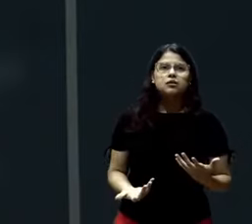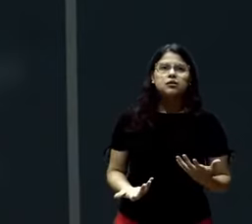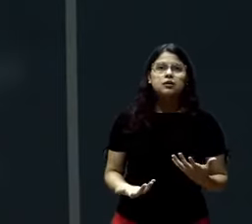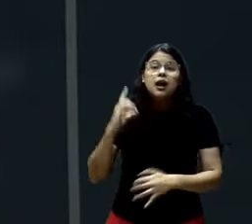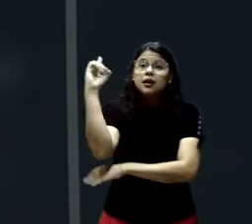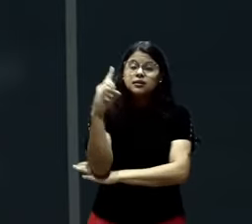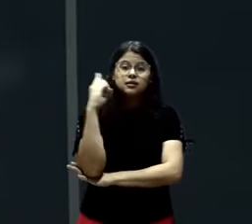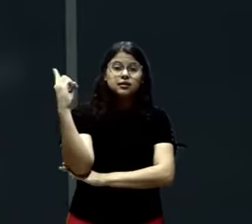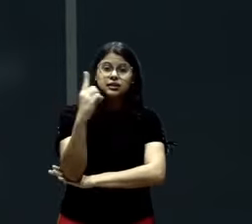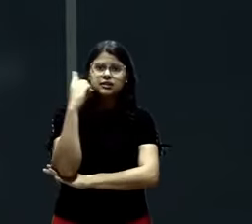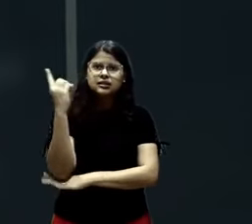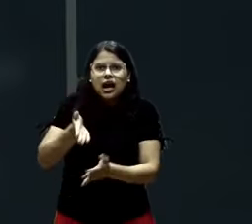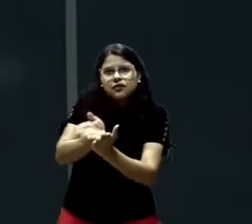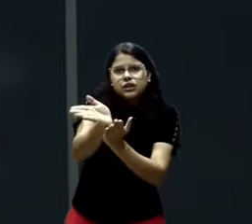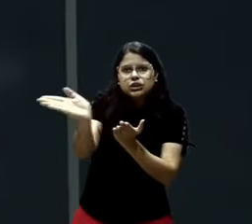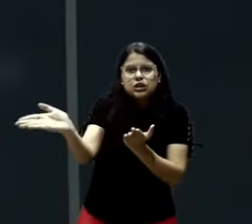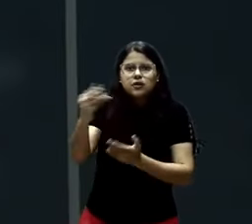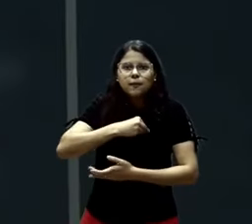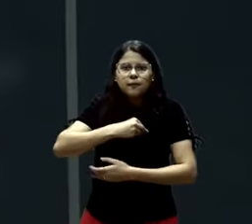Davi não caiu em nenhuma guerra.